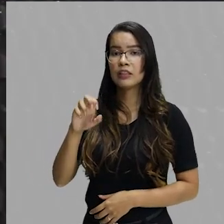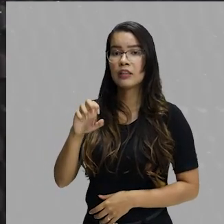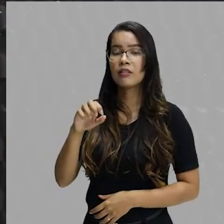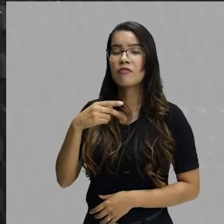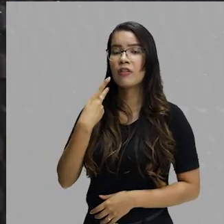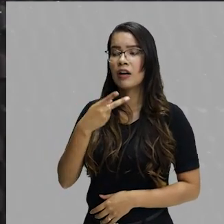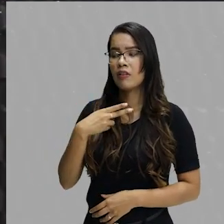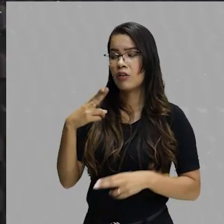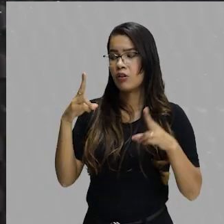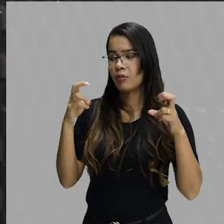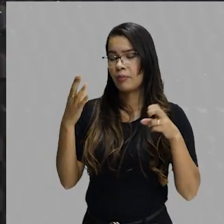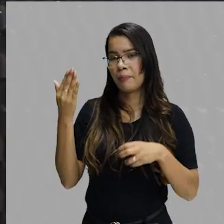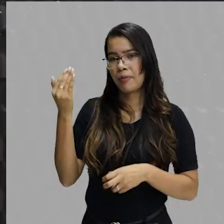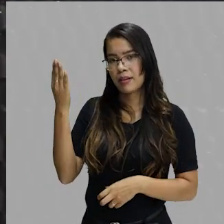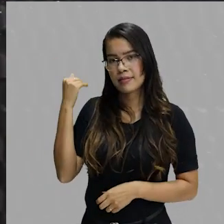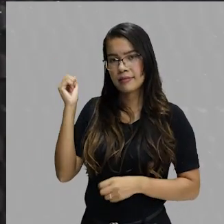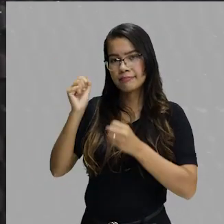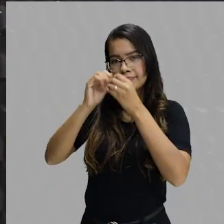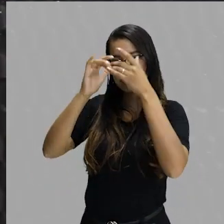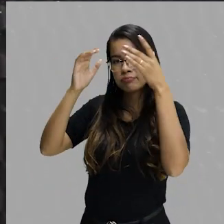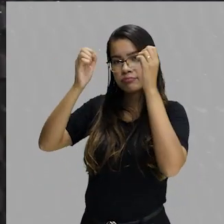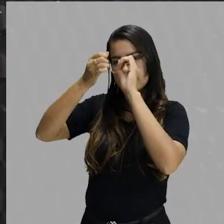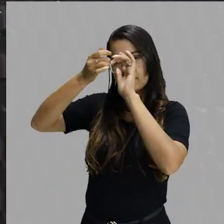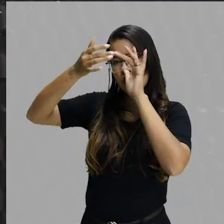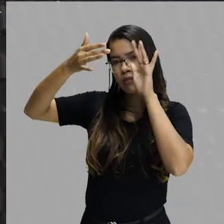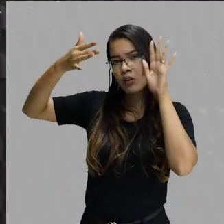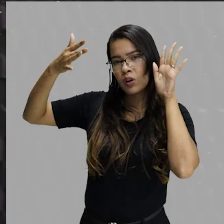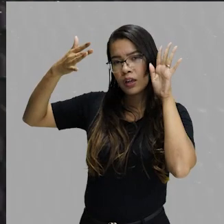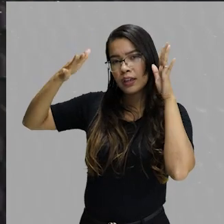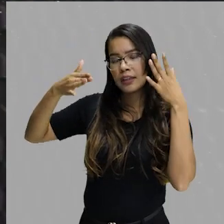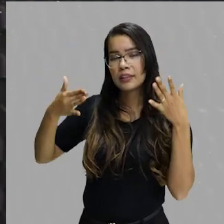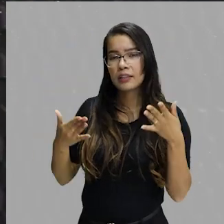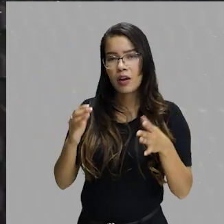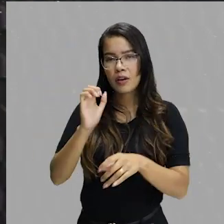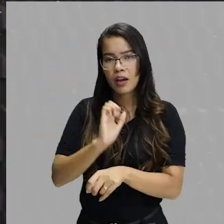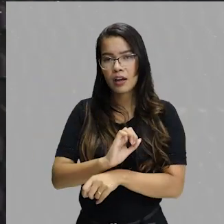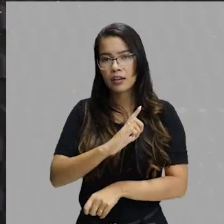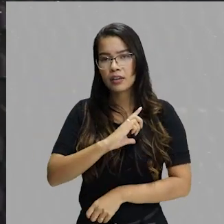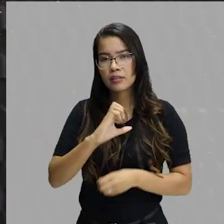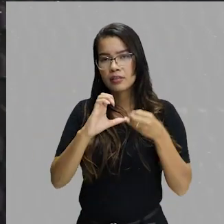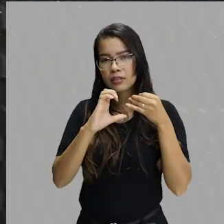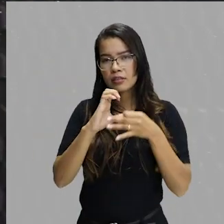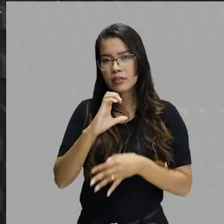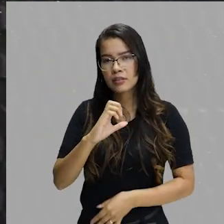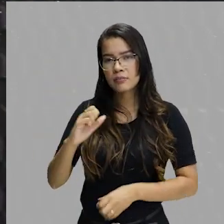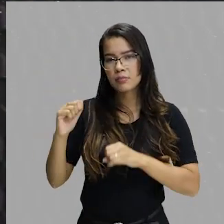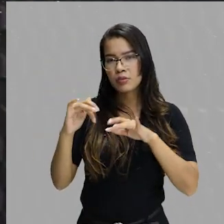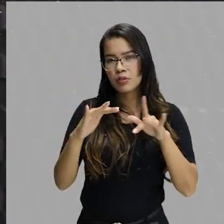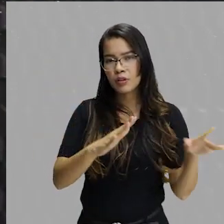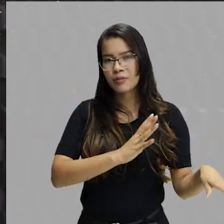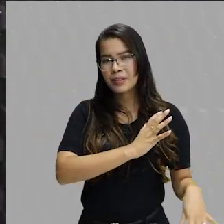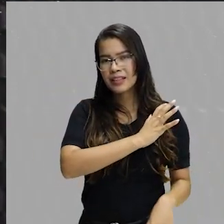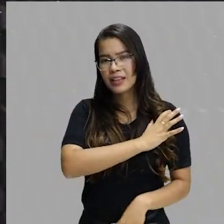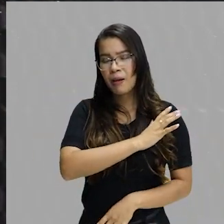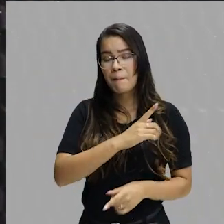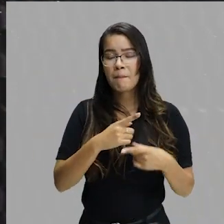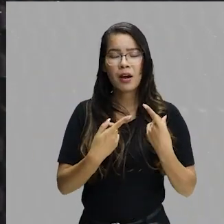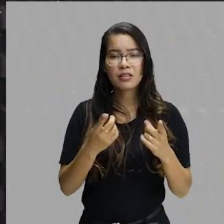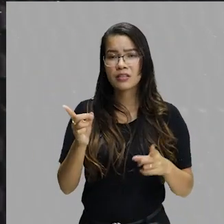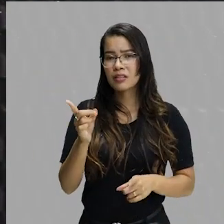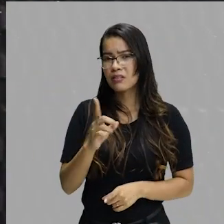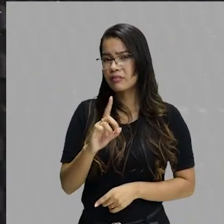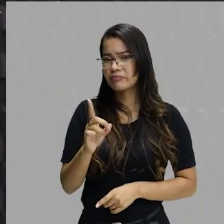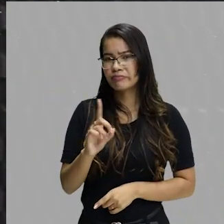Império Romano. Então, um Estado que tem características expansionista, militarista, mas que não assumiu